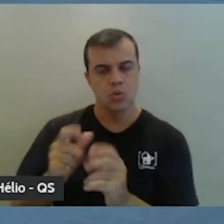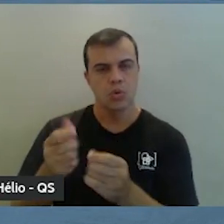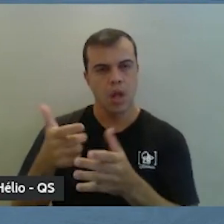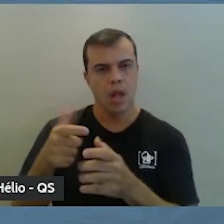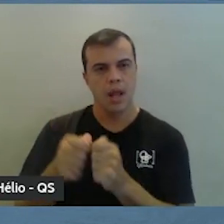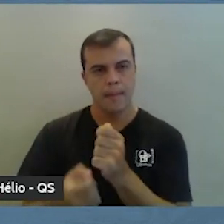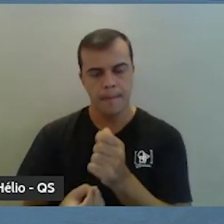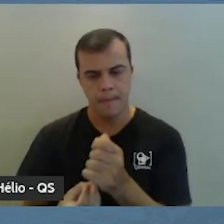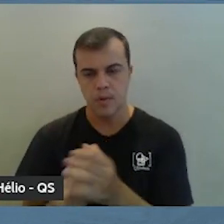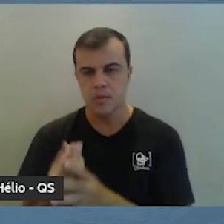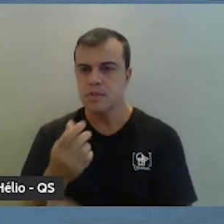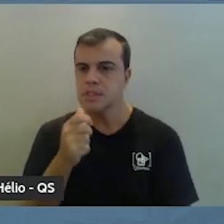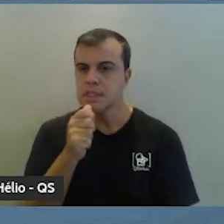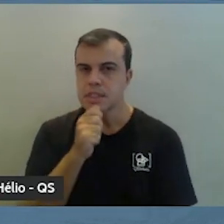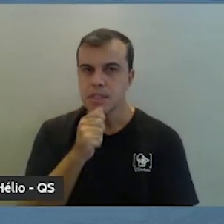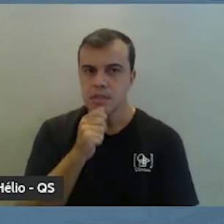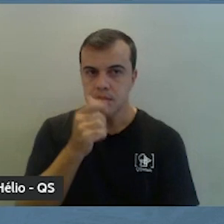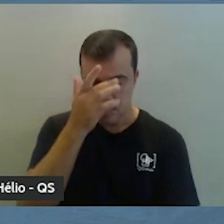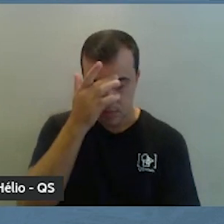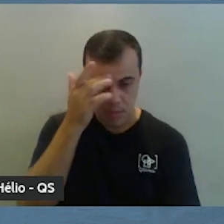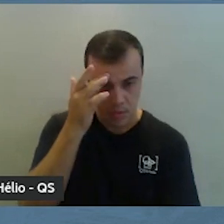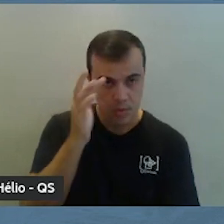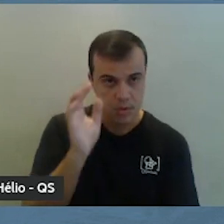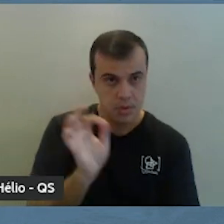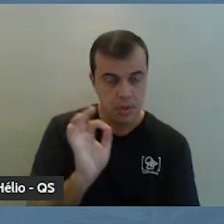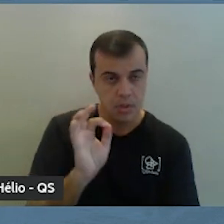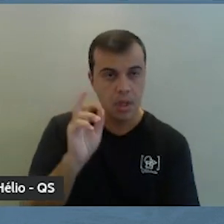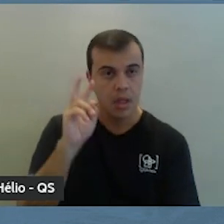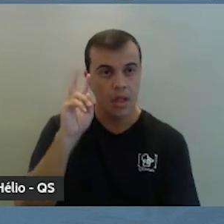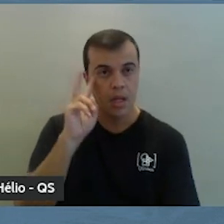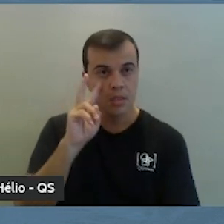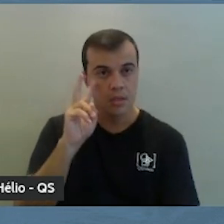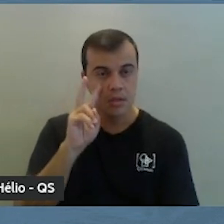produzir. Ainda não é uma pessoa da comunidade, das tradições,